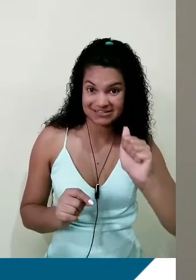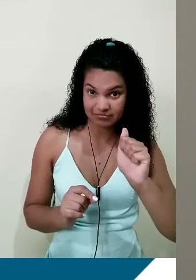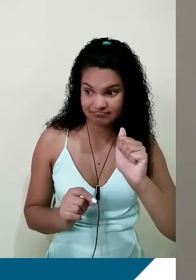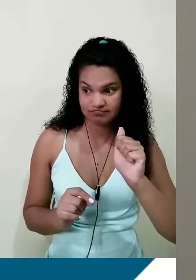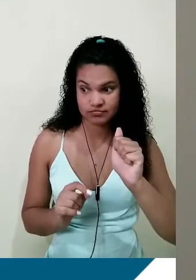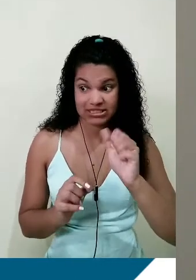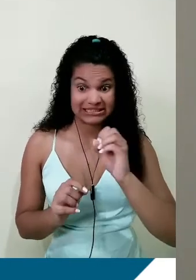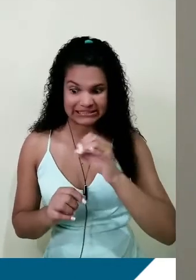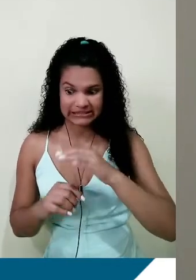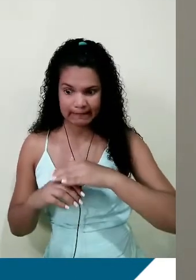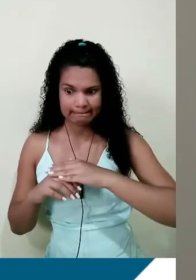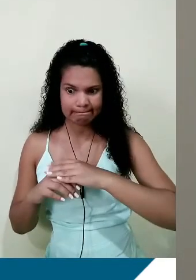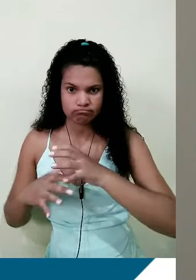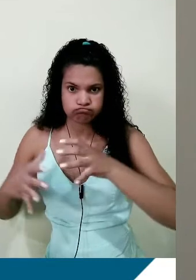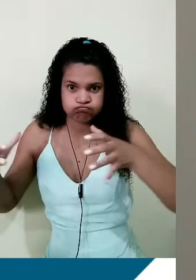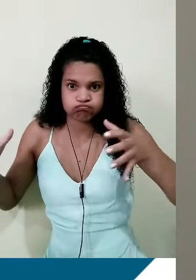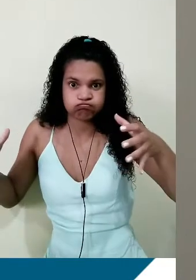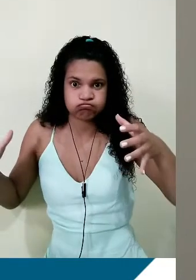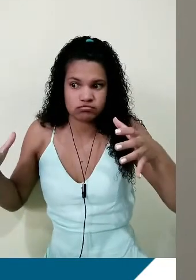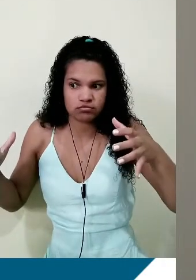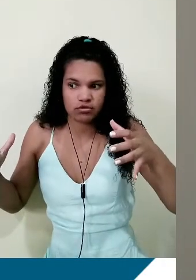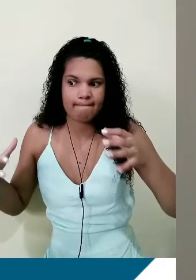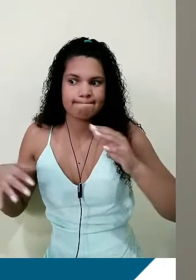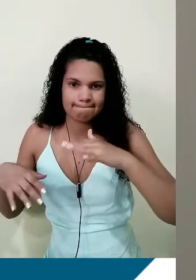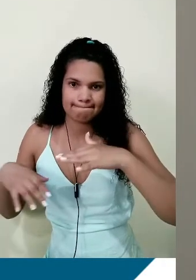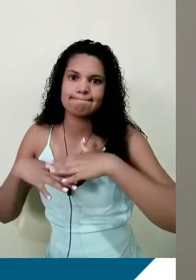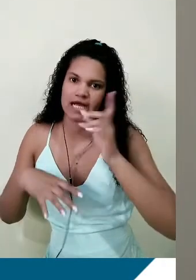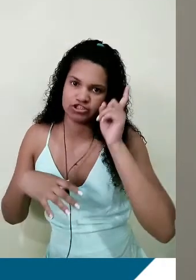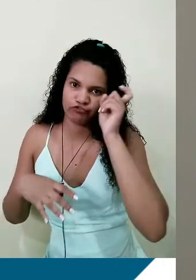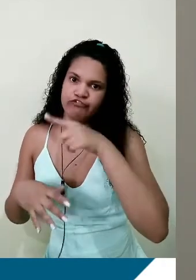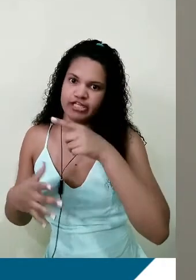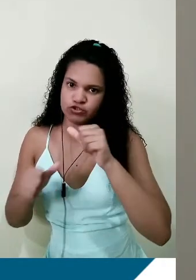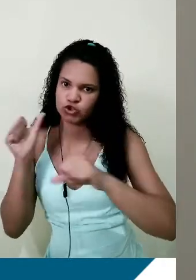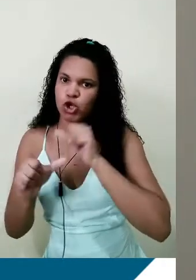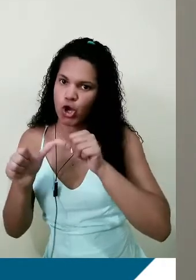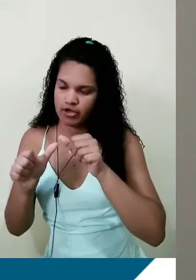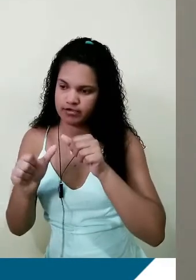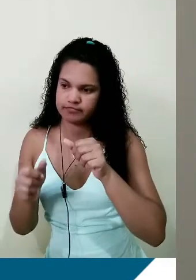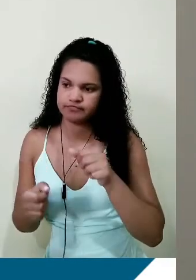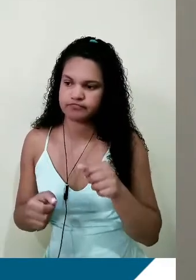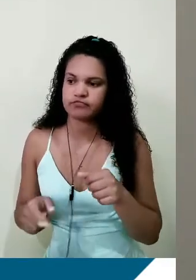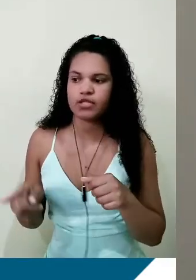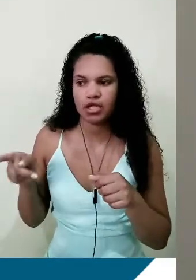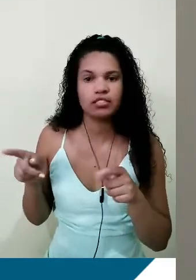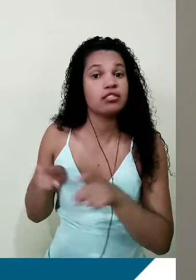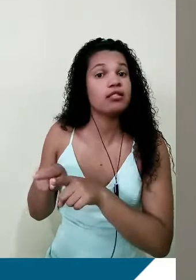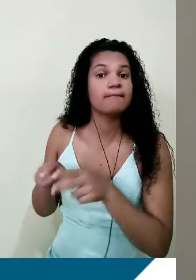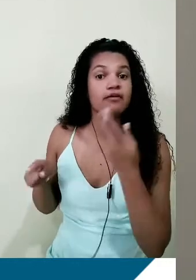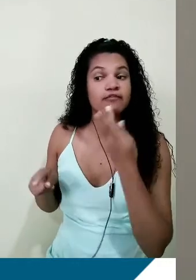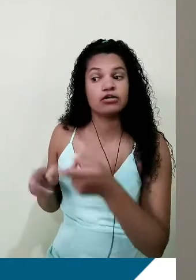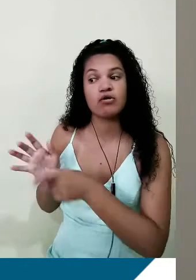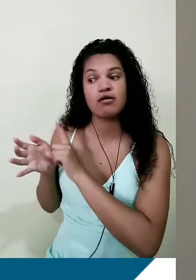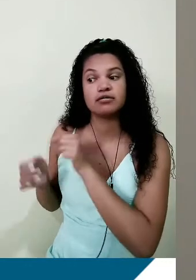mais difícil variar a temperatura. E o que a gente acabou de definir, o calor